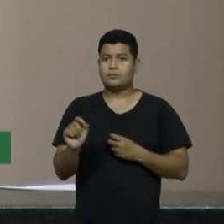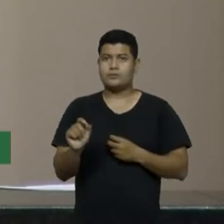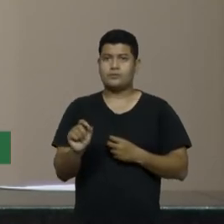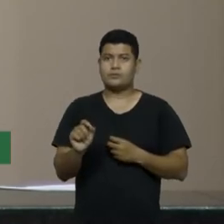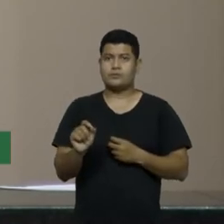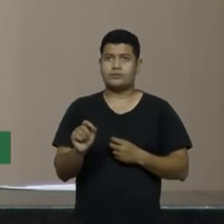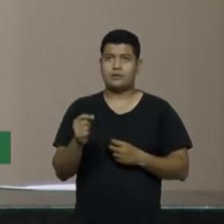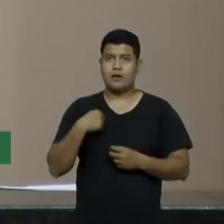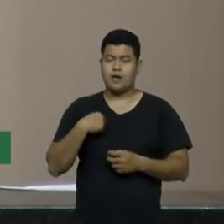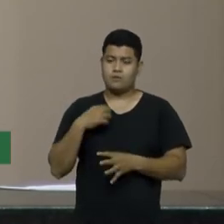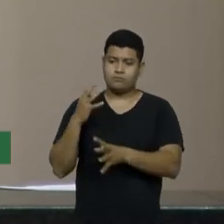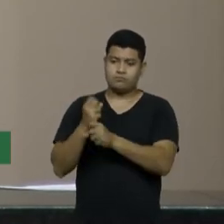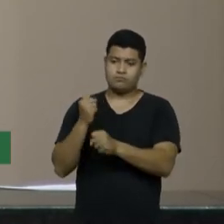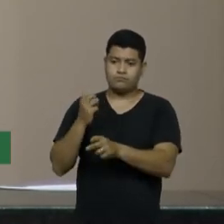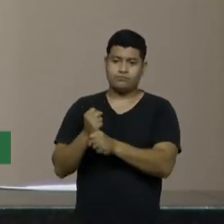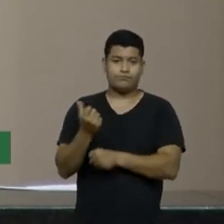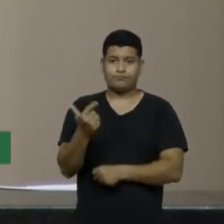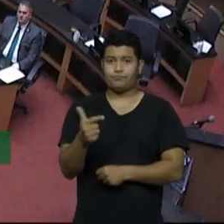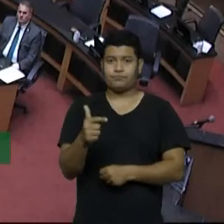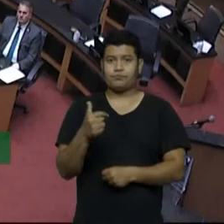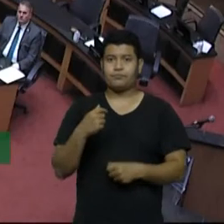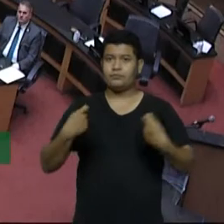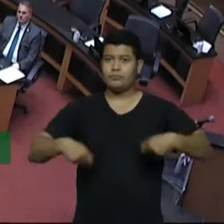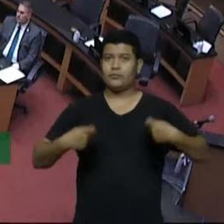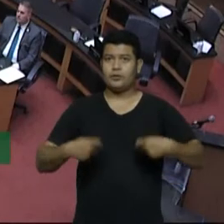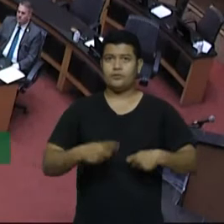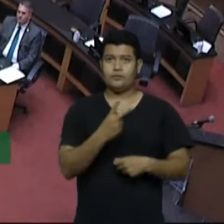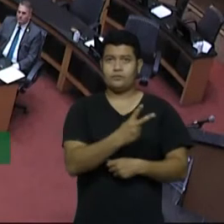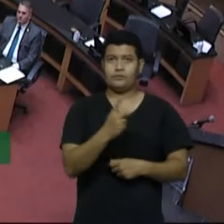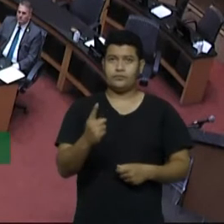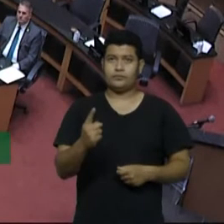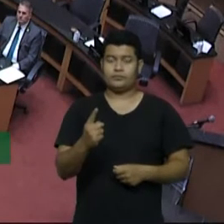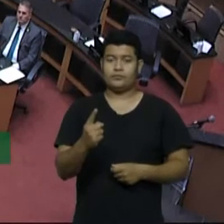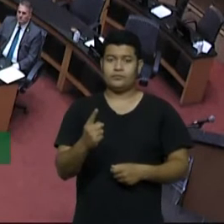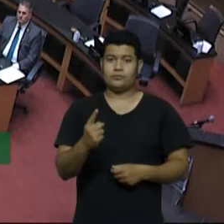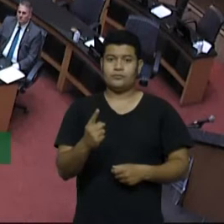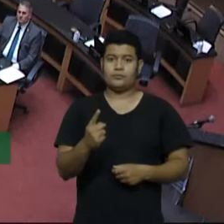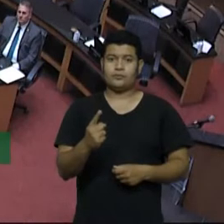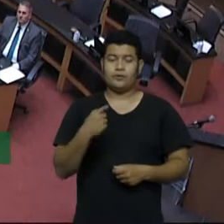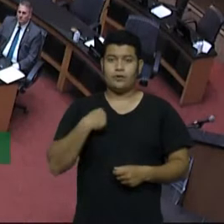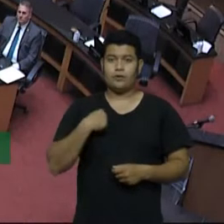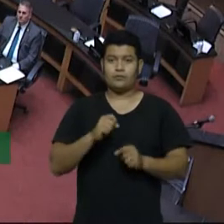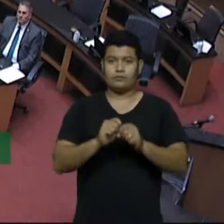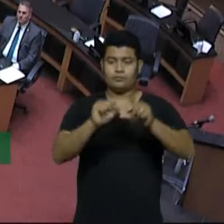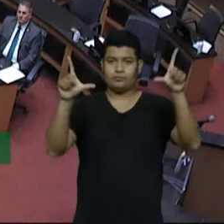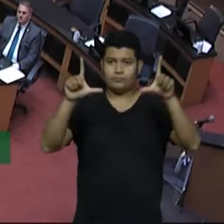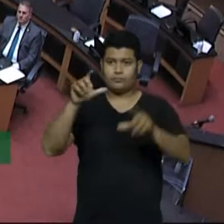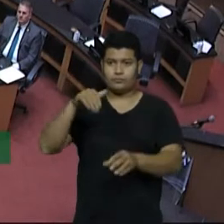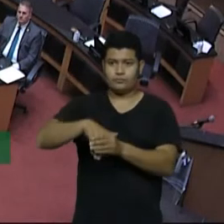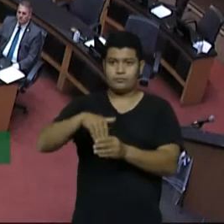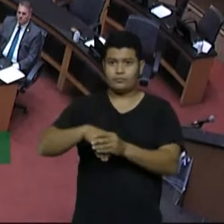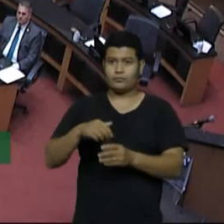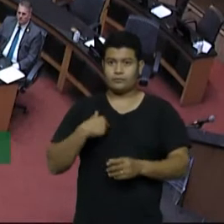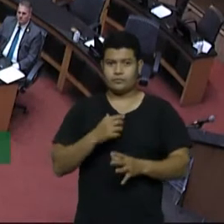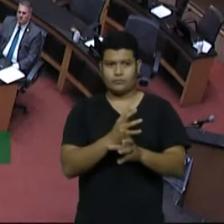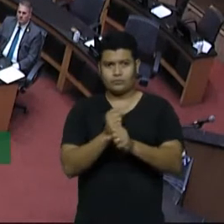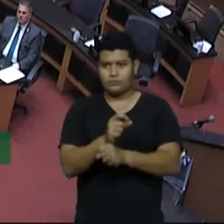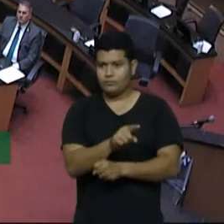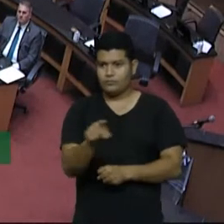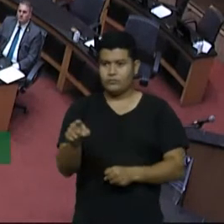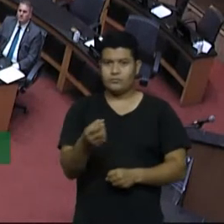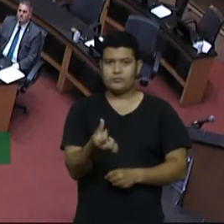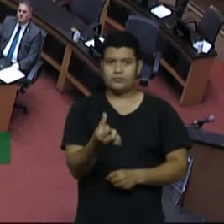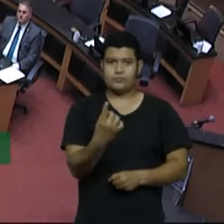quórum. Eu precisaria ter 21 deputados, eu vou abrir o painel e eu conto aqui 16 deputados.